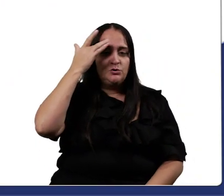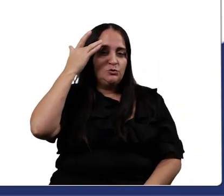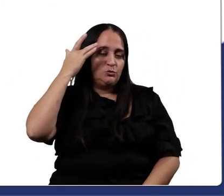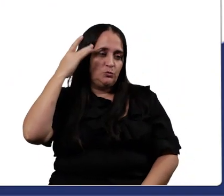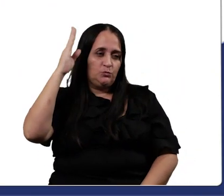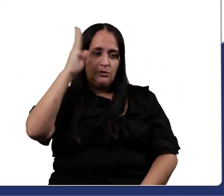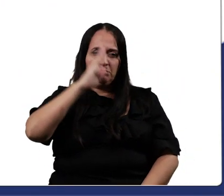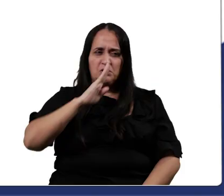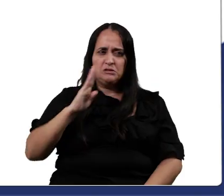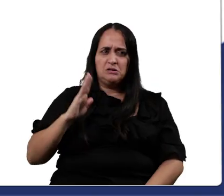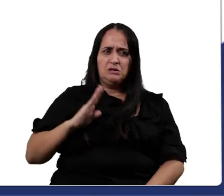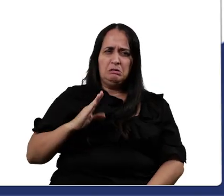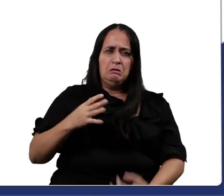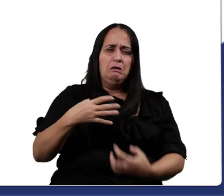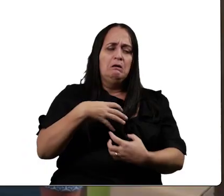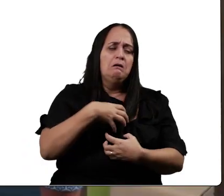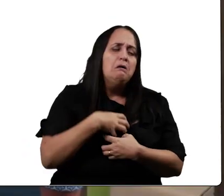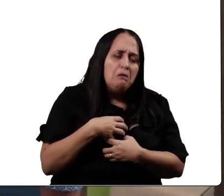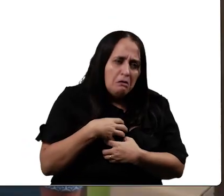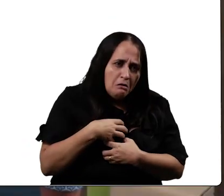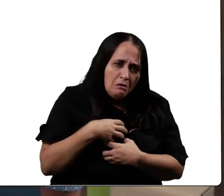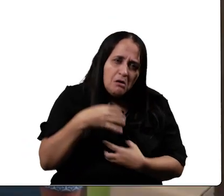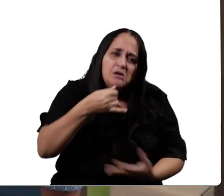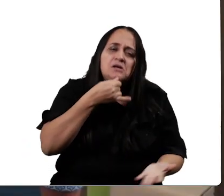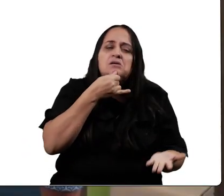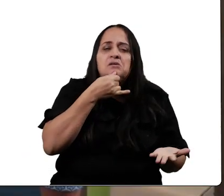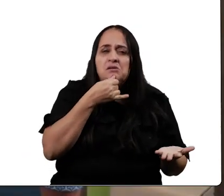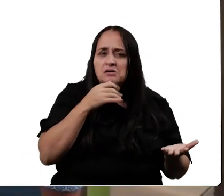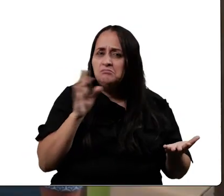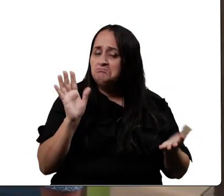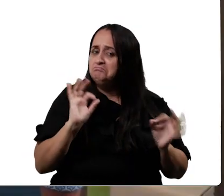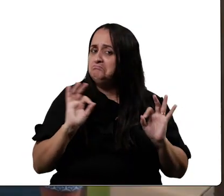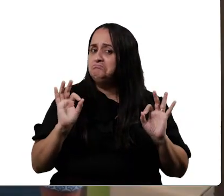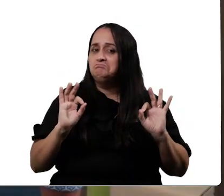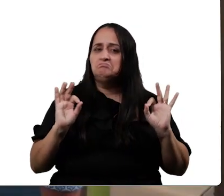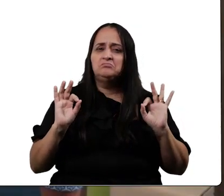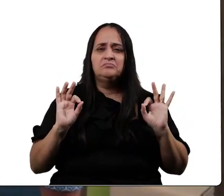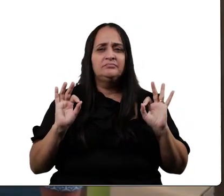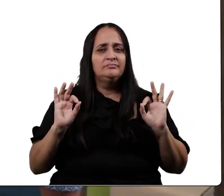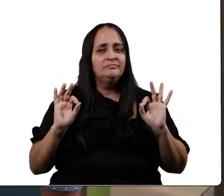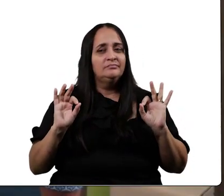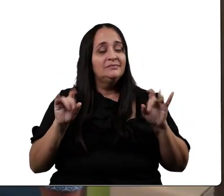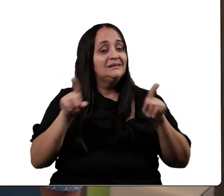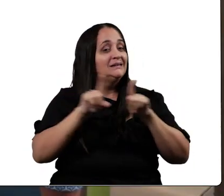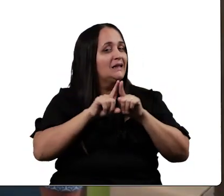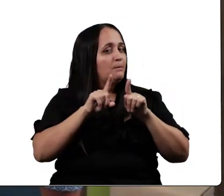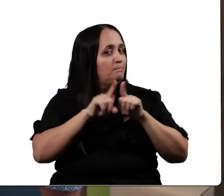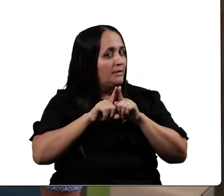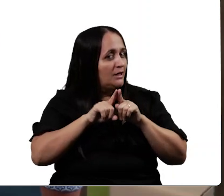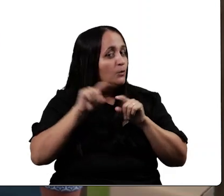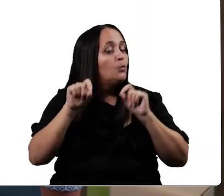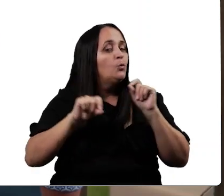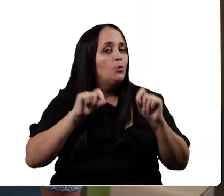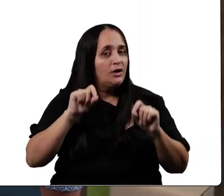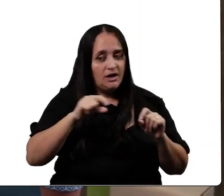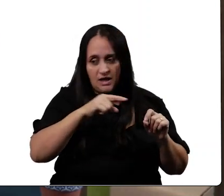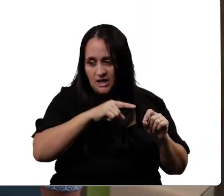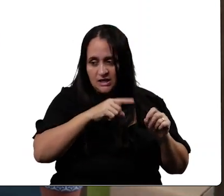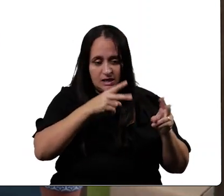não se abalou. Quando ele diz que o brasileiro não se abalou, foi a